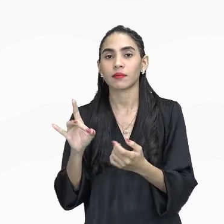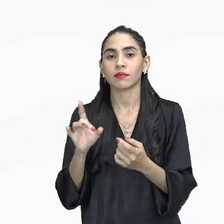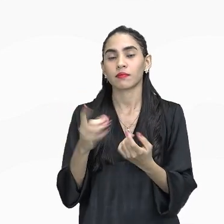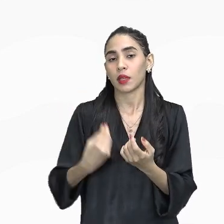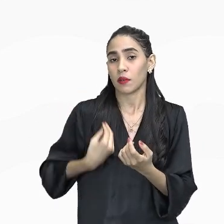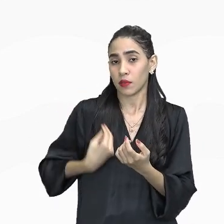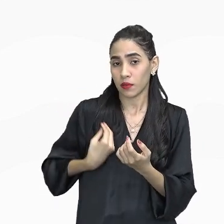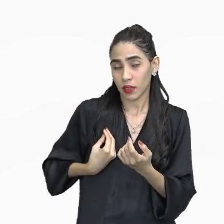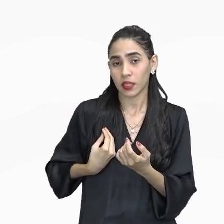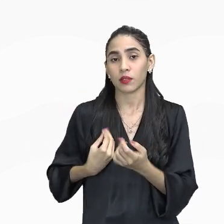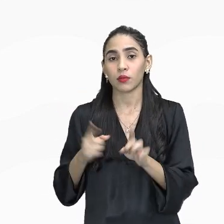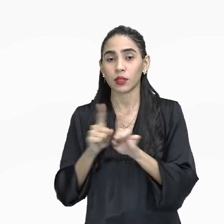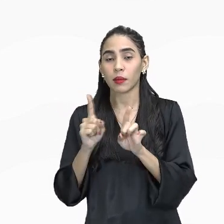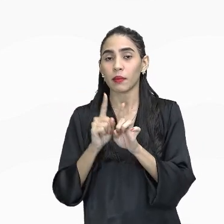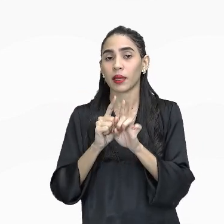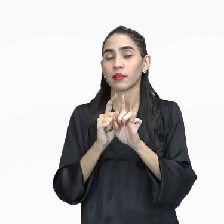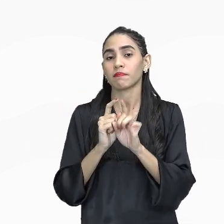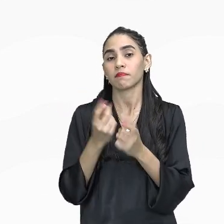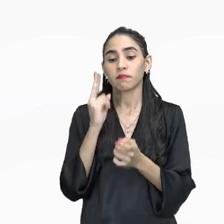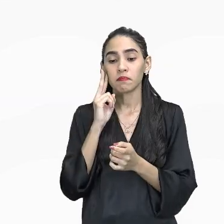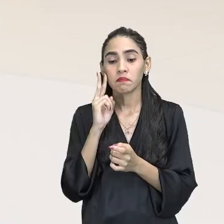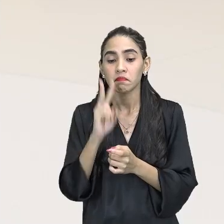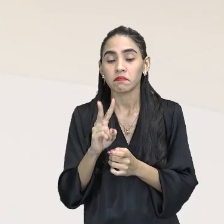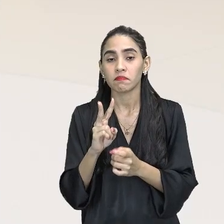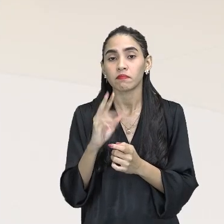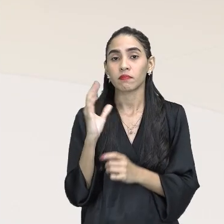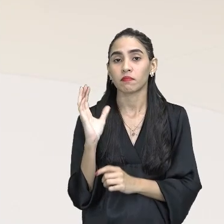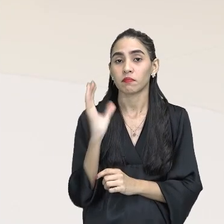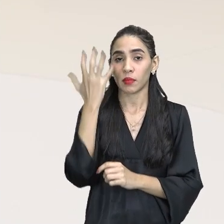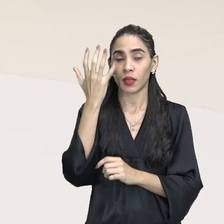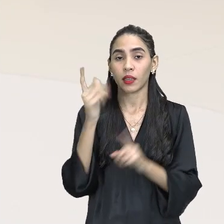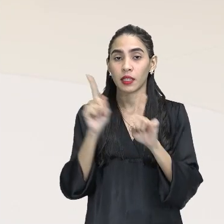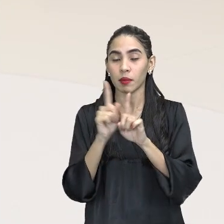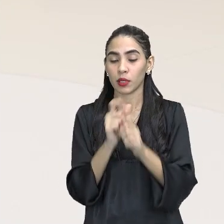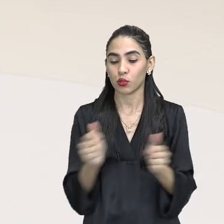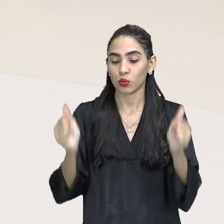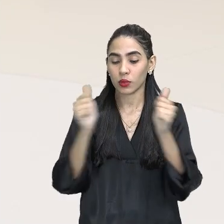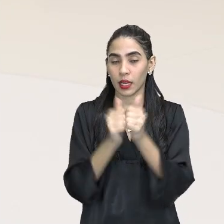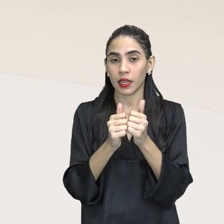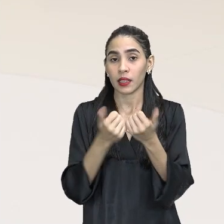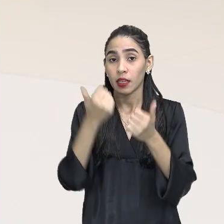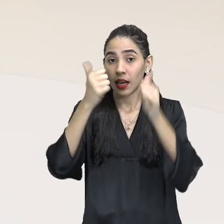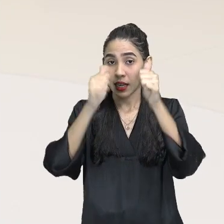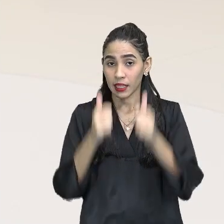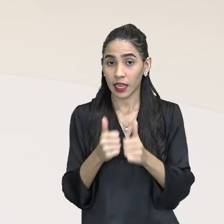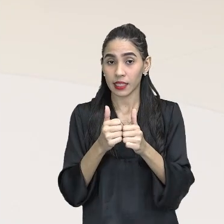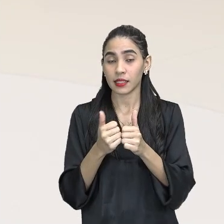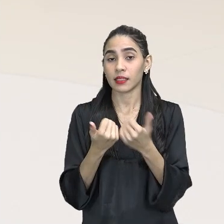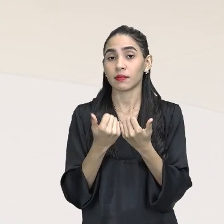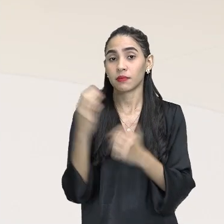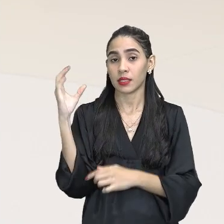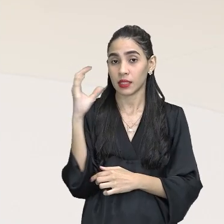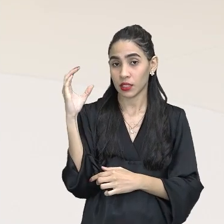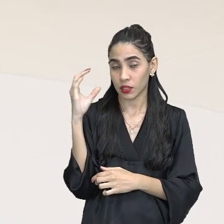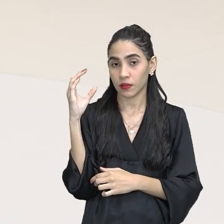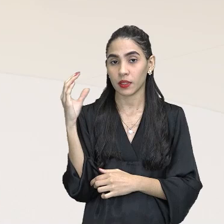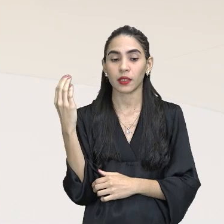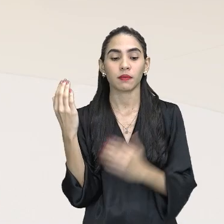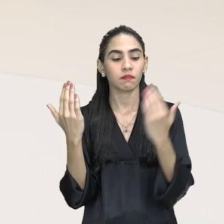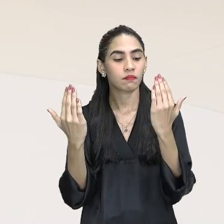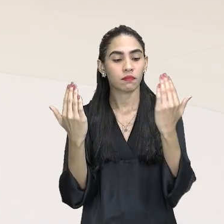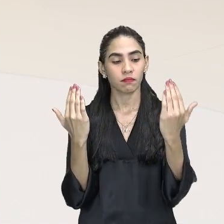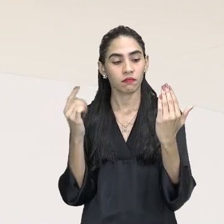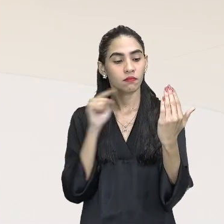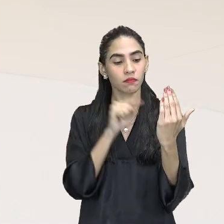vendo o que está acontecendo com o clima e juntar ali com os dados científicos e fazer essa comparação, ver o